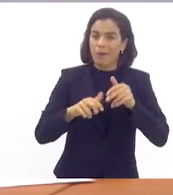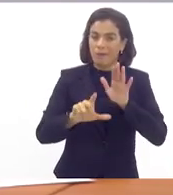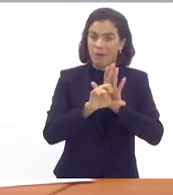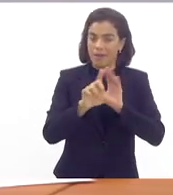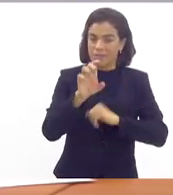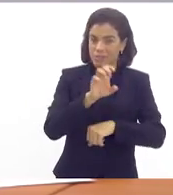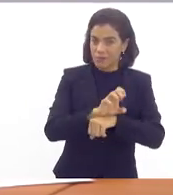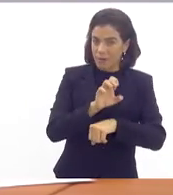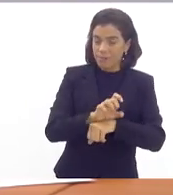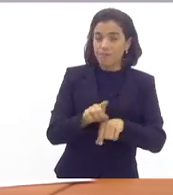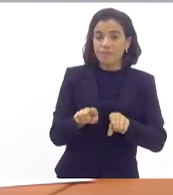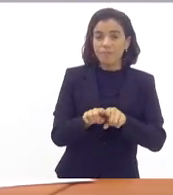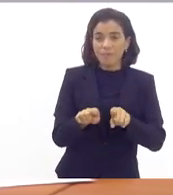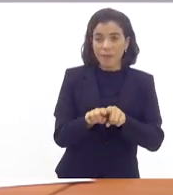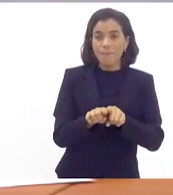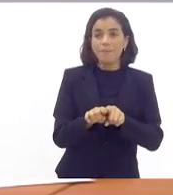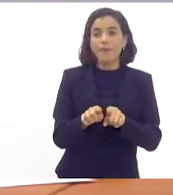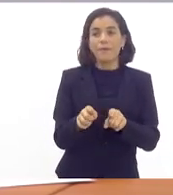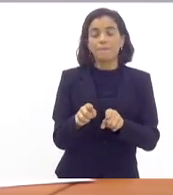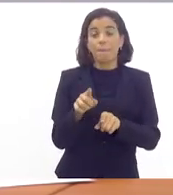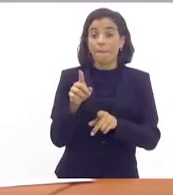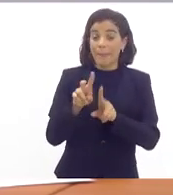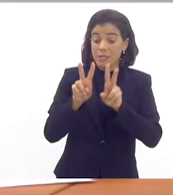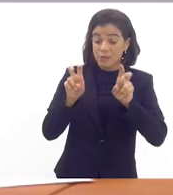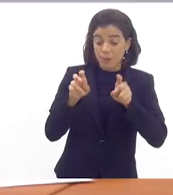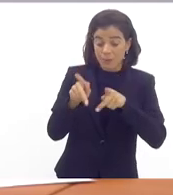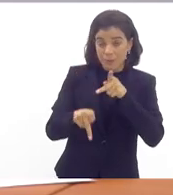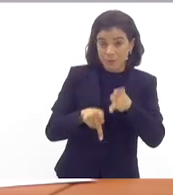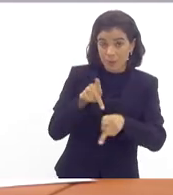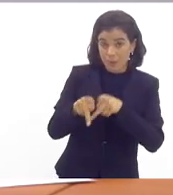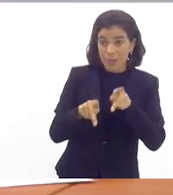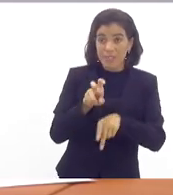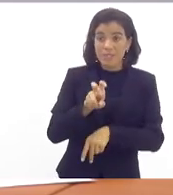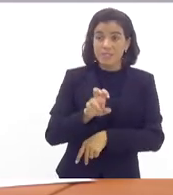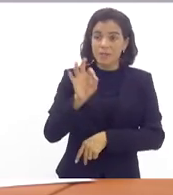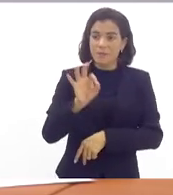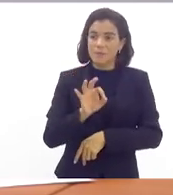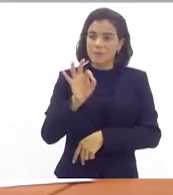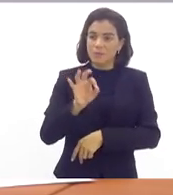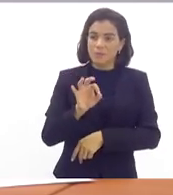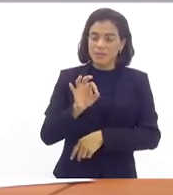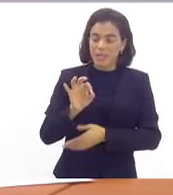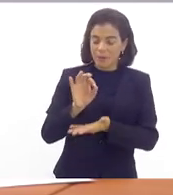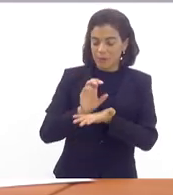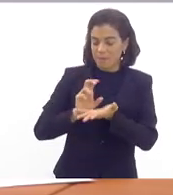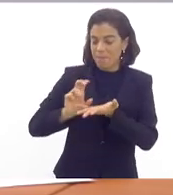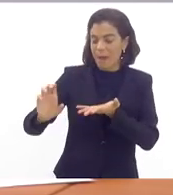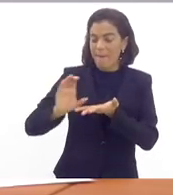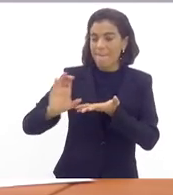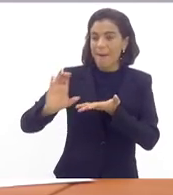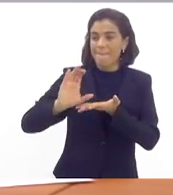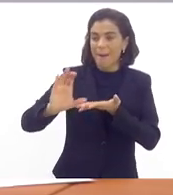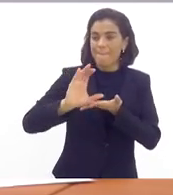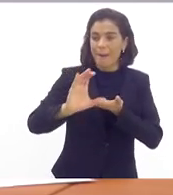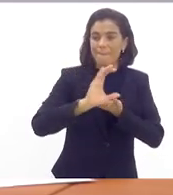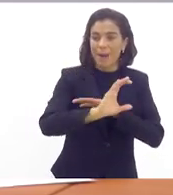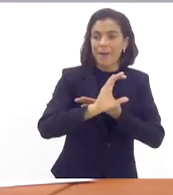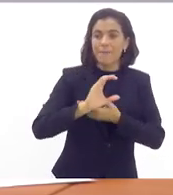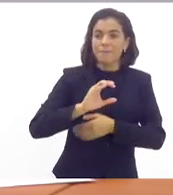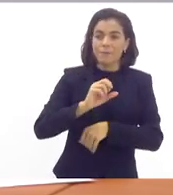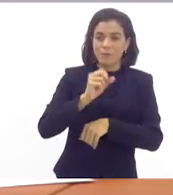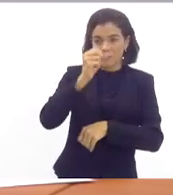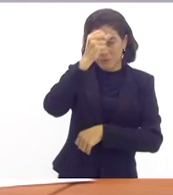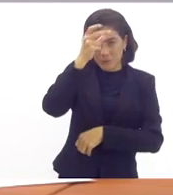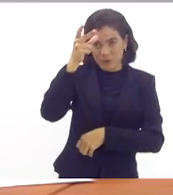Estamos repartindo também por um critério de população e 5% para todos os municípios igualmente. Então, uma vez que